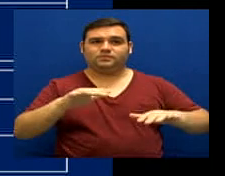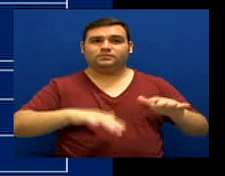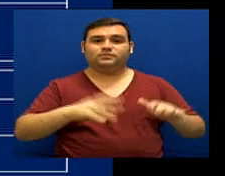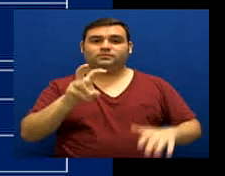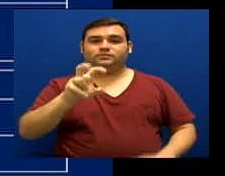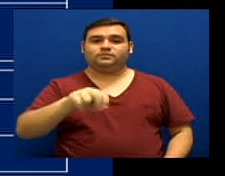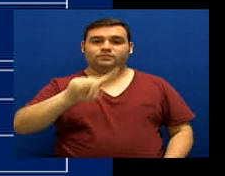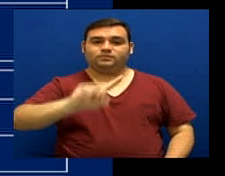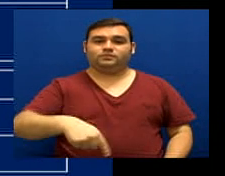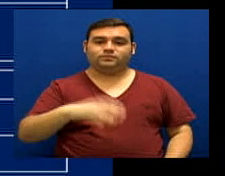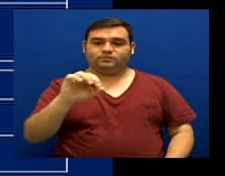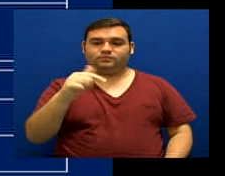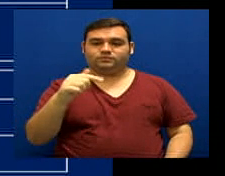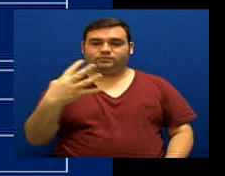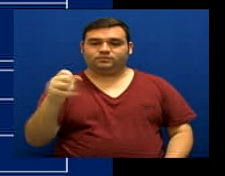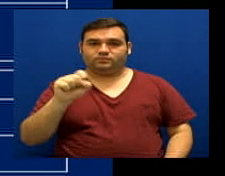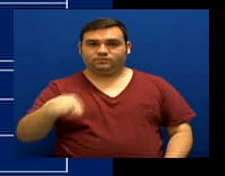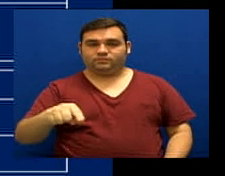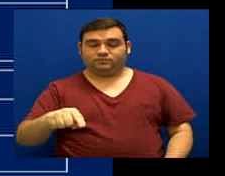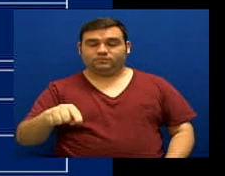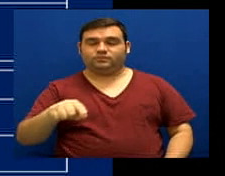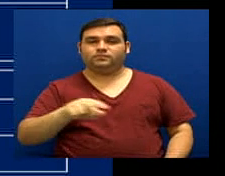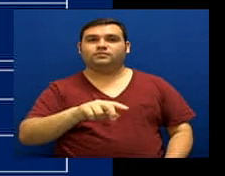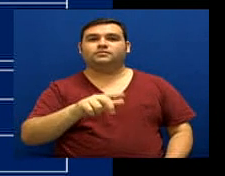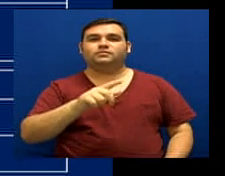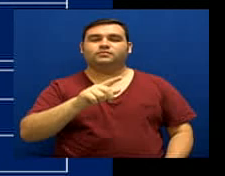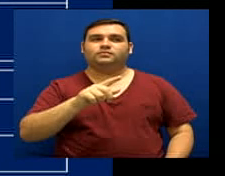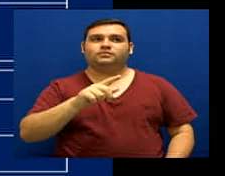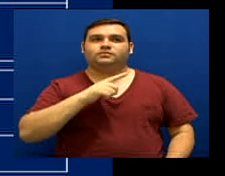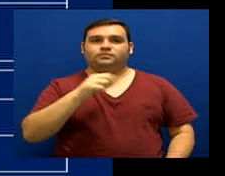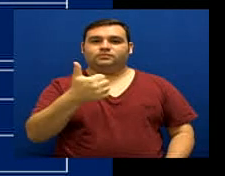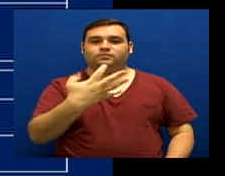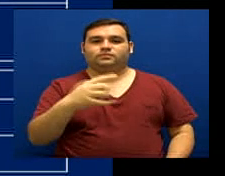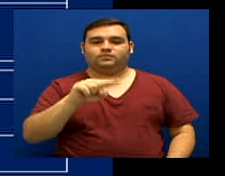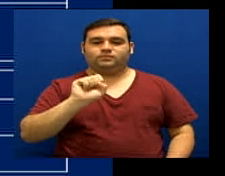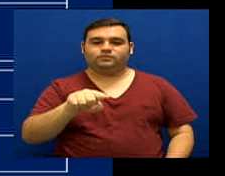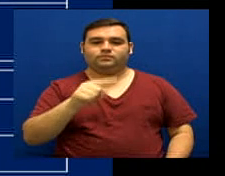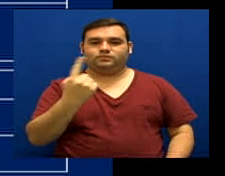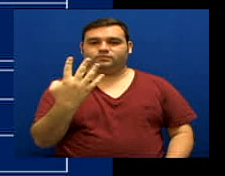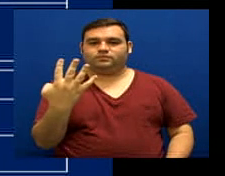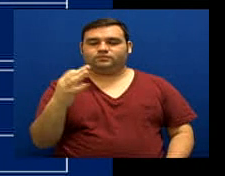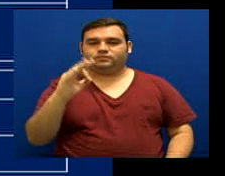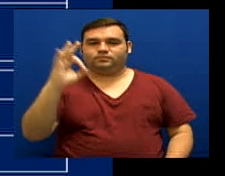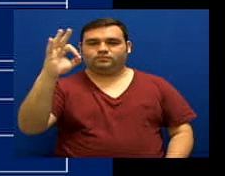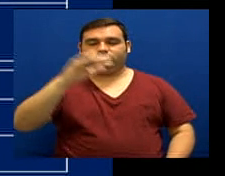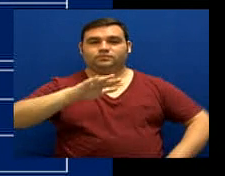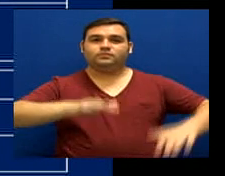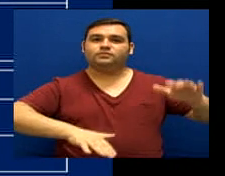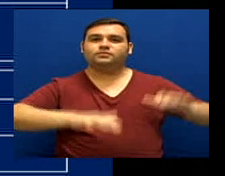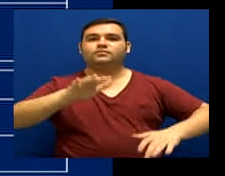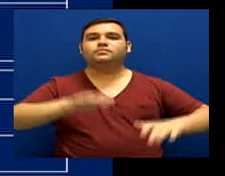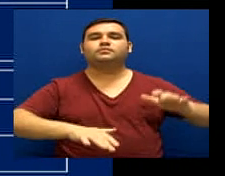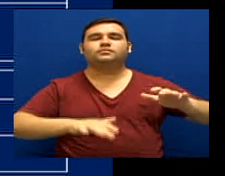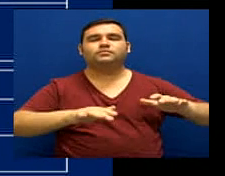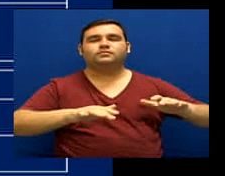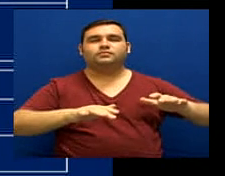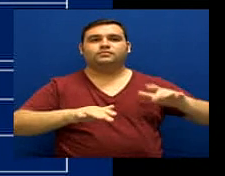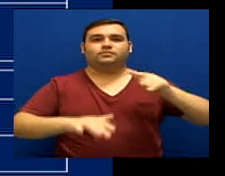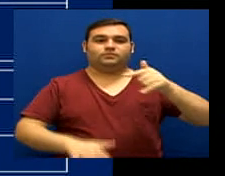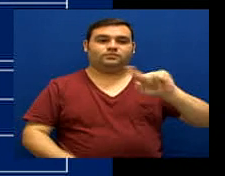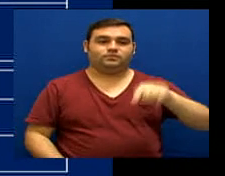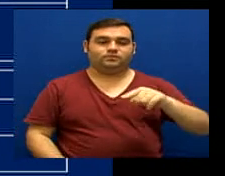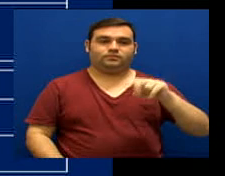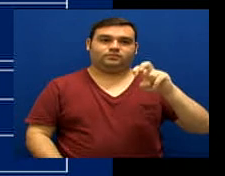0 74 mil uma variação nominal de 14 pontos 14 por cento uma variação real de